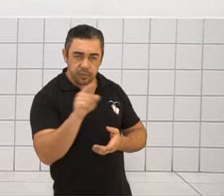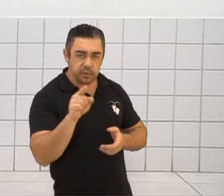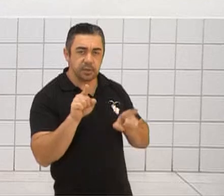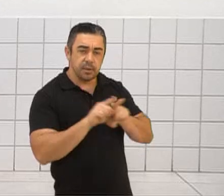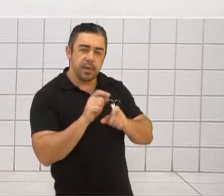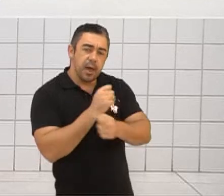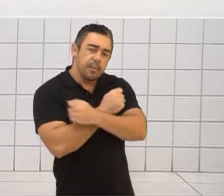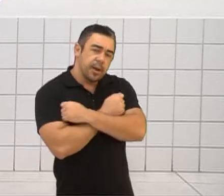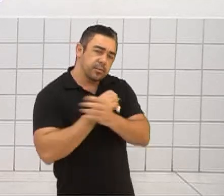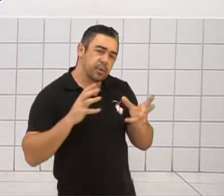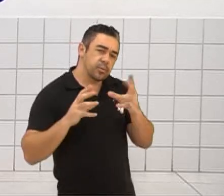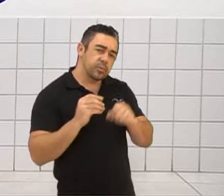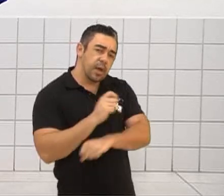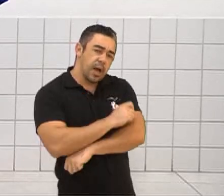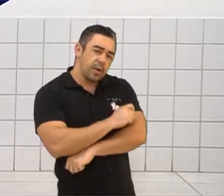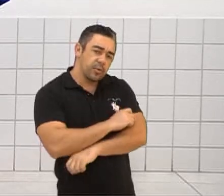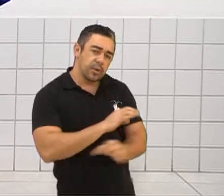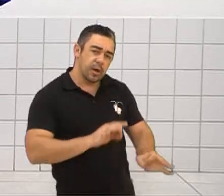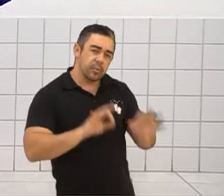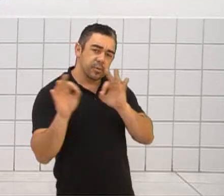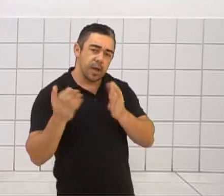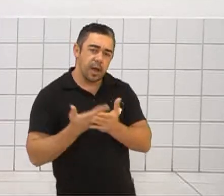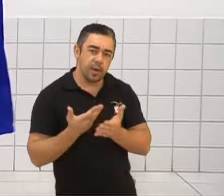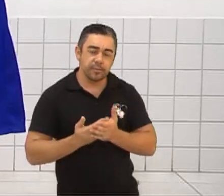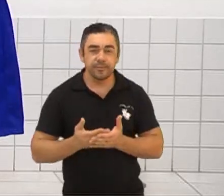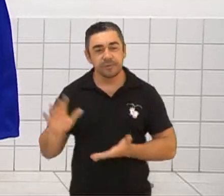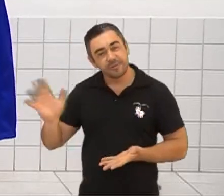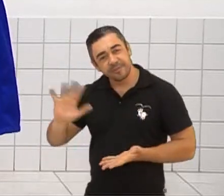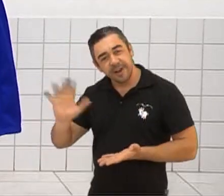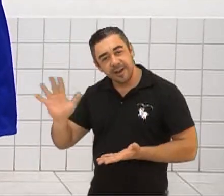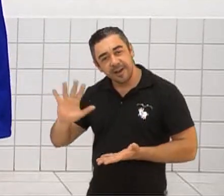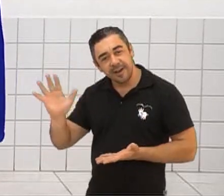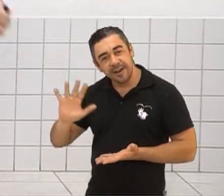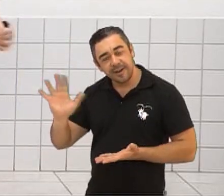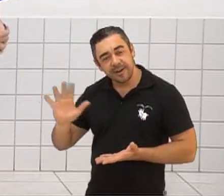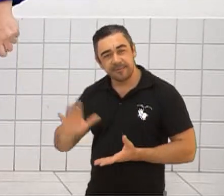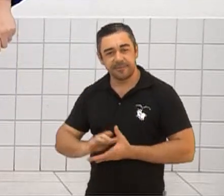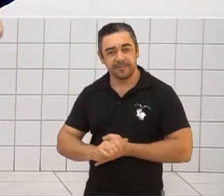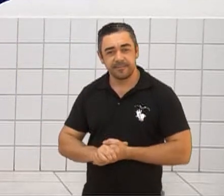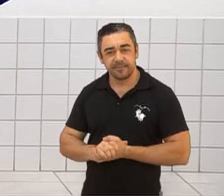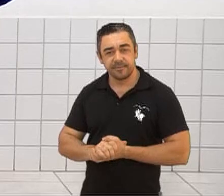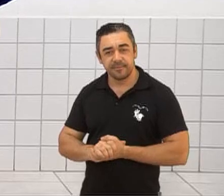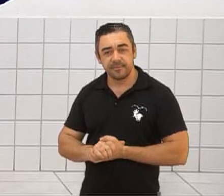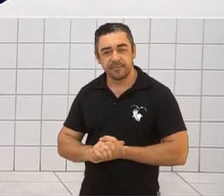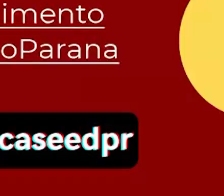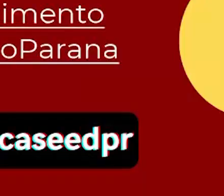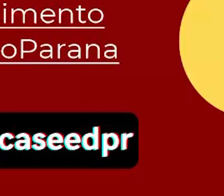mandar um abraço para todos os alunos que estavam acompanhando aí nessa aula. Até mais, queridos. Obrigado, Tchau. até mais.